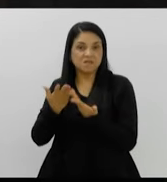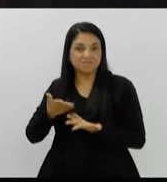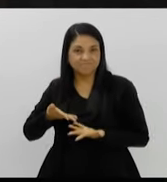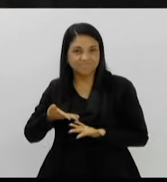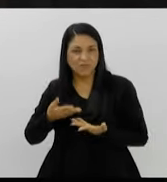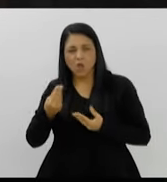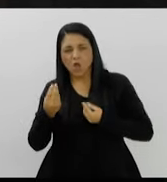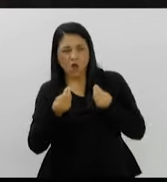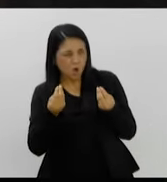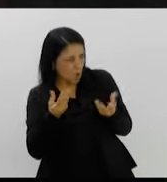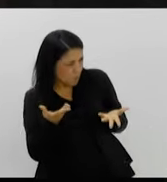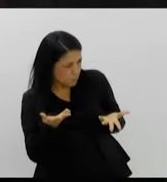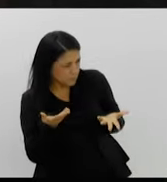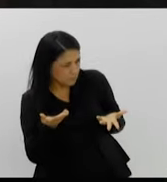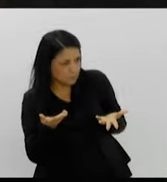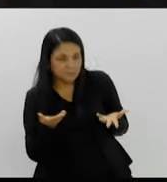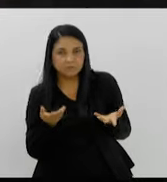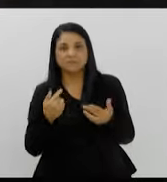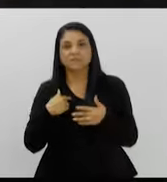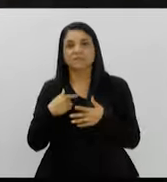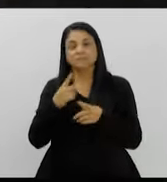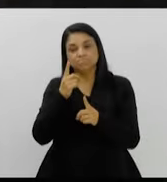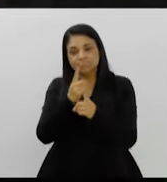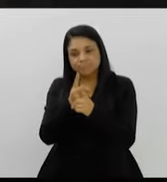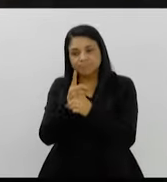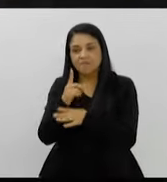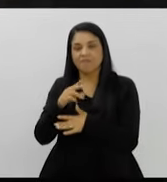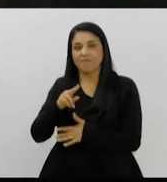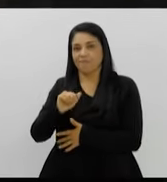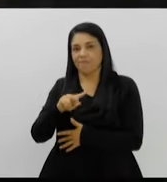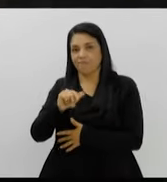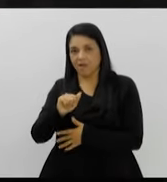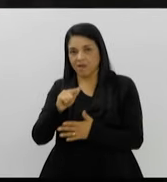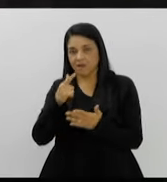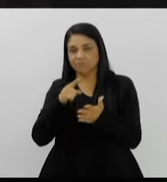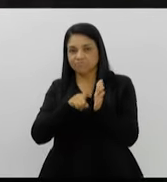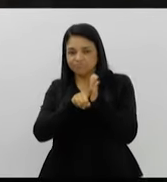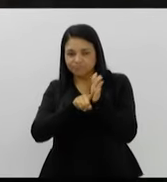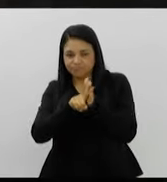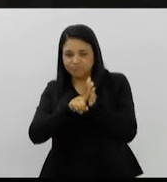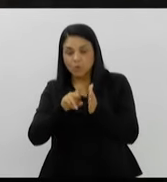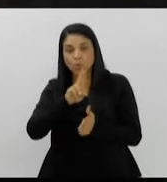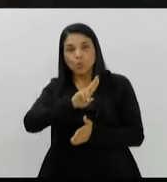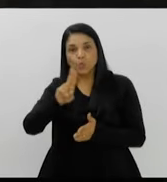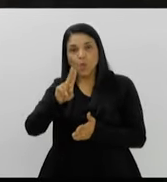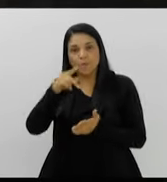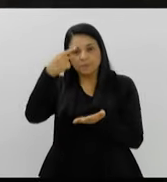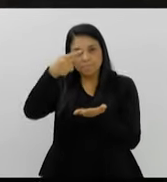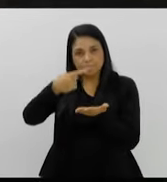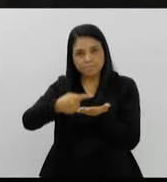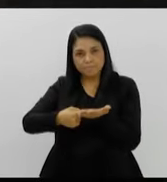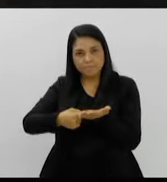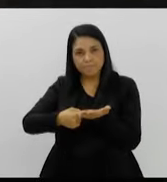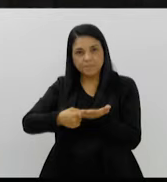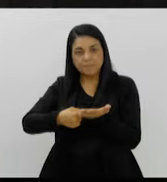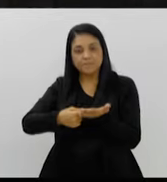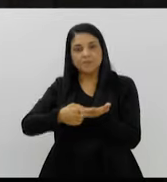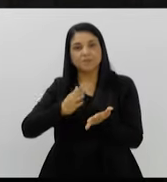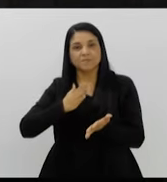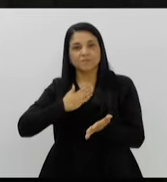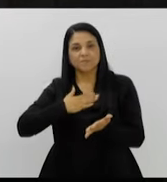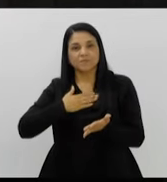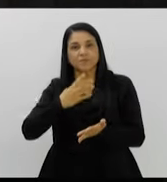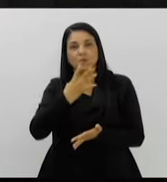ora eles identificavam as vagas disponíveis usavam o próprio nome e marcavam pass próprio